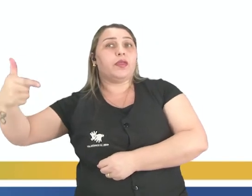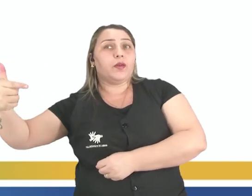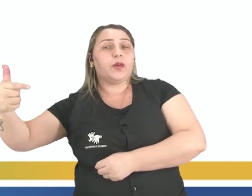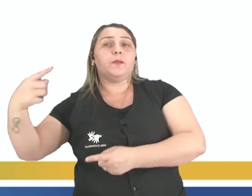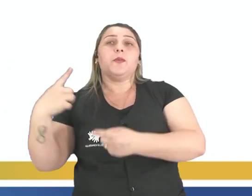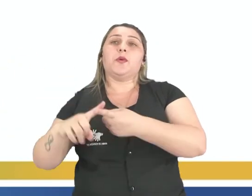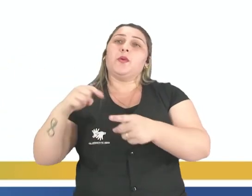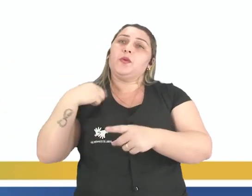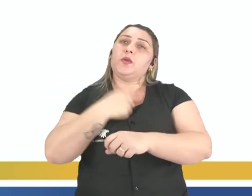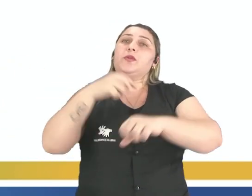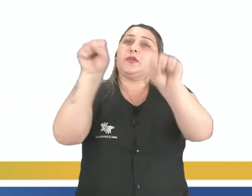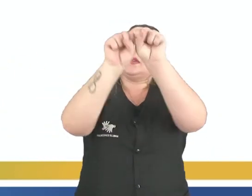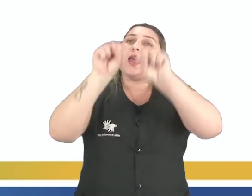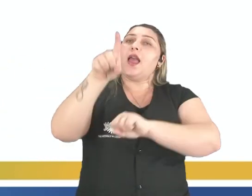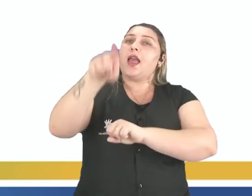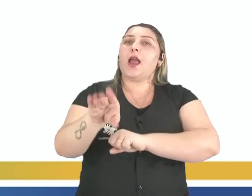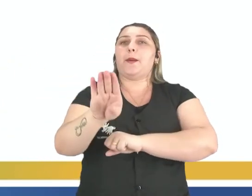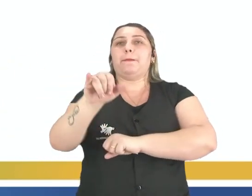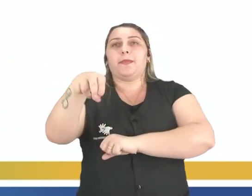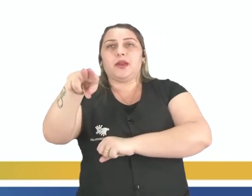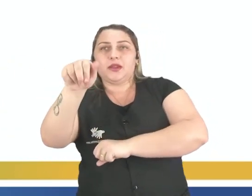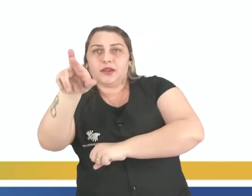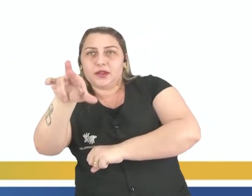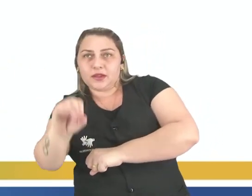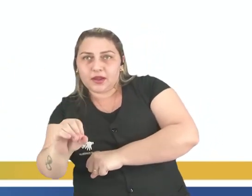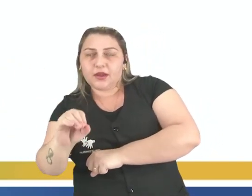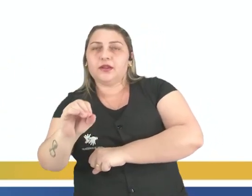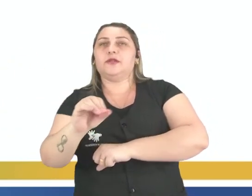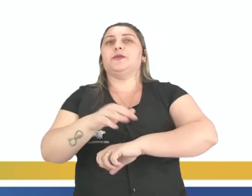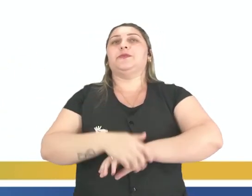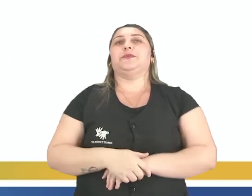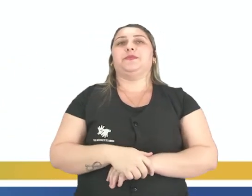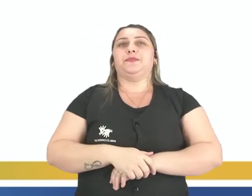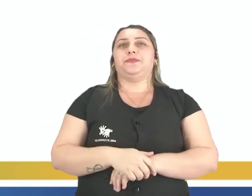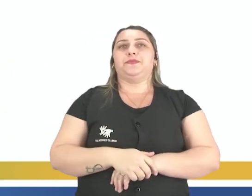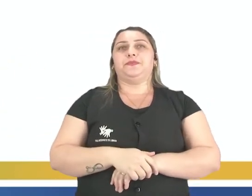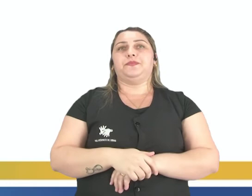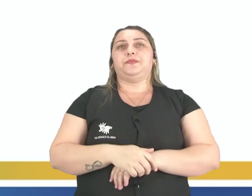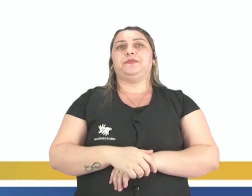porque o nosso sistema de numeração se alterou, não é mais o decimal.